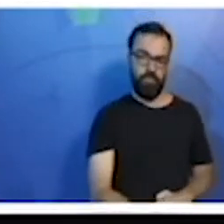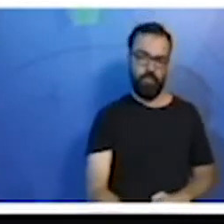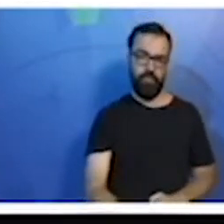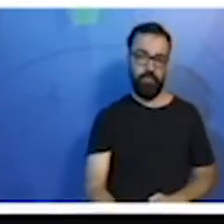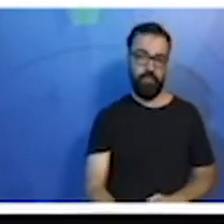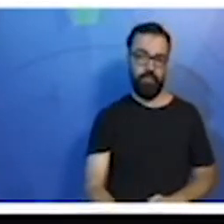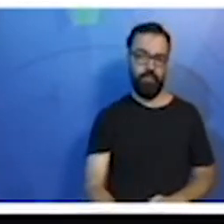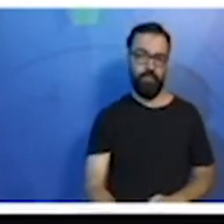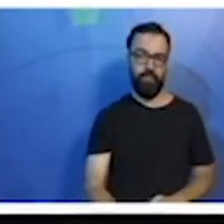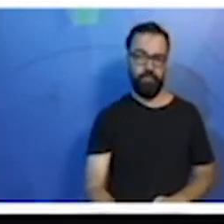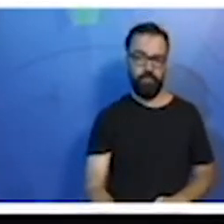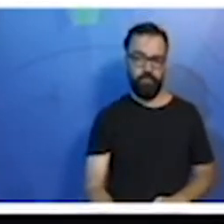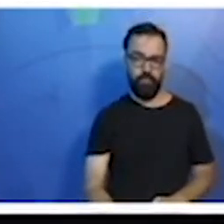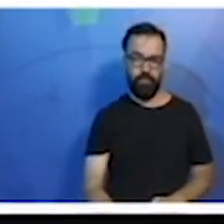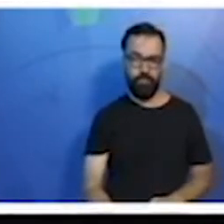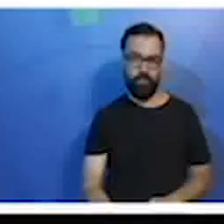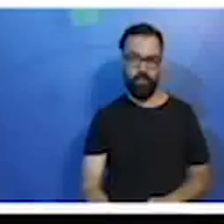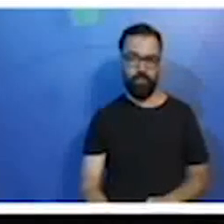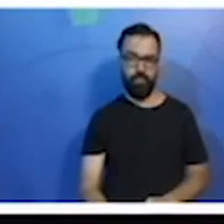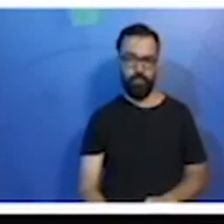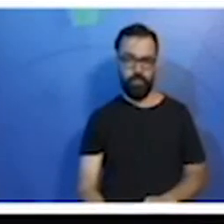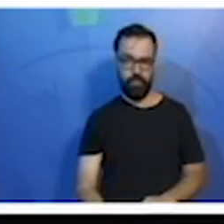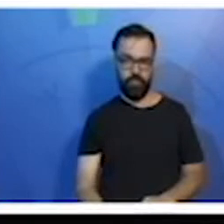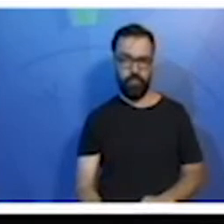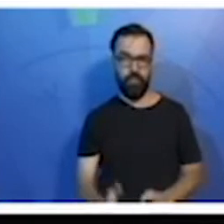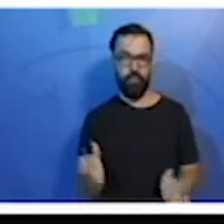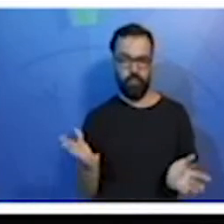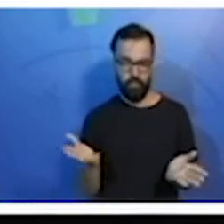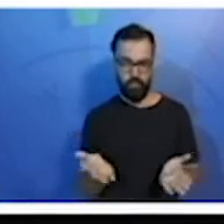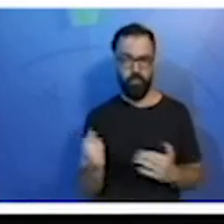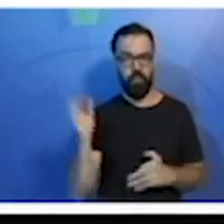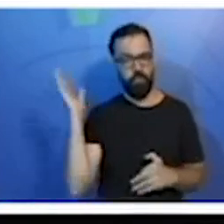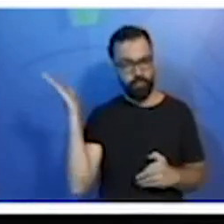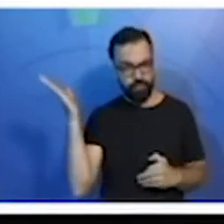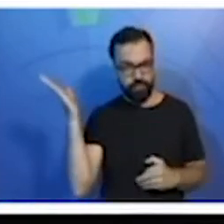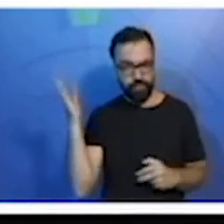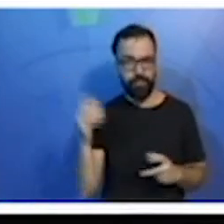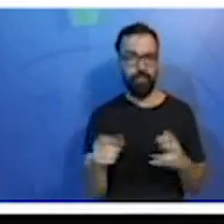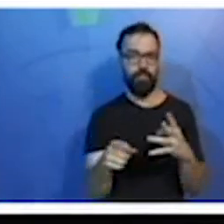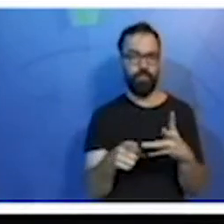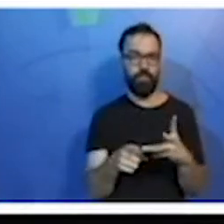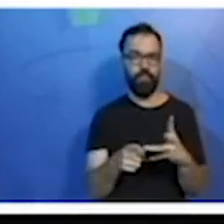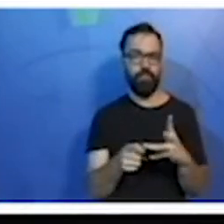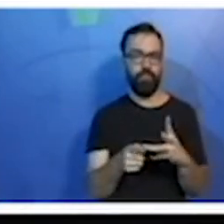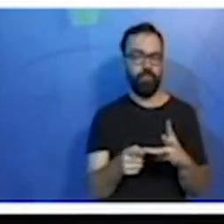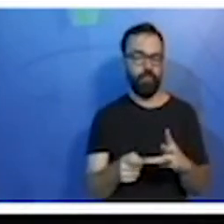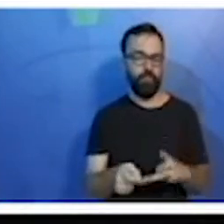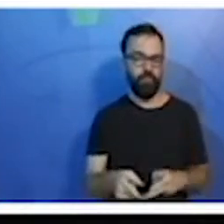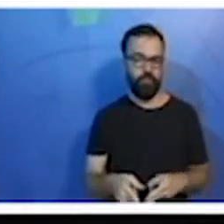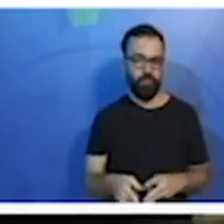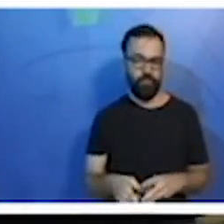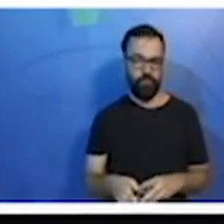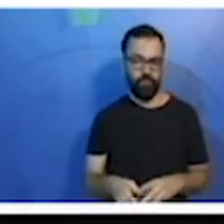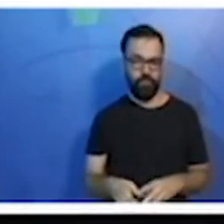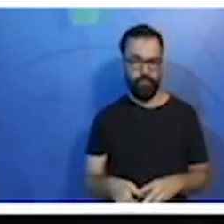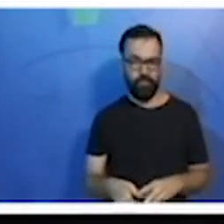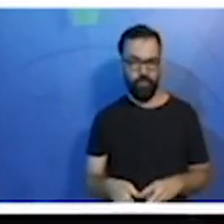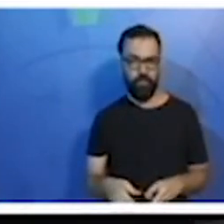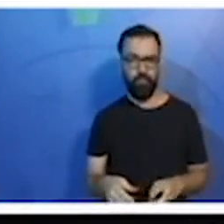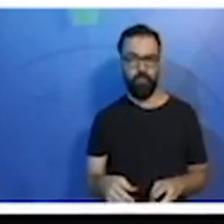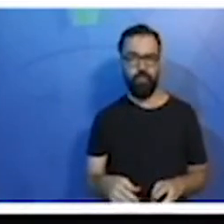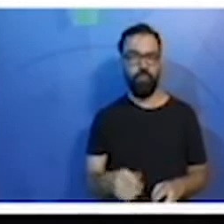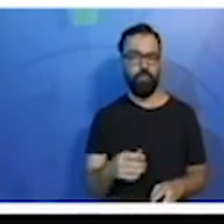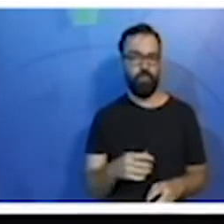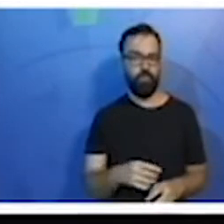que nos outros tipos de circuito e nós temos também o cross o folclore também conhecido como quatro ex